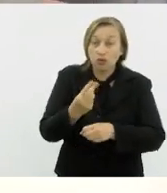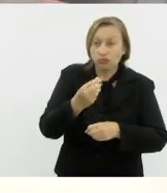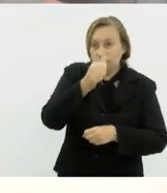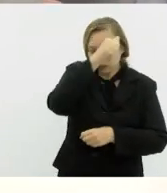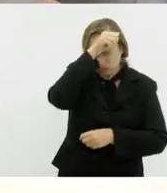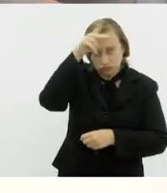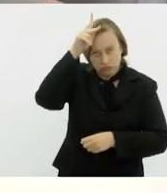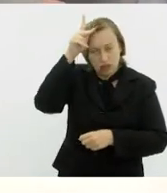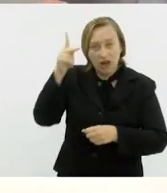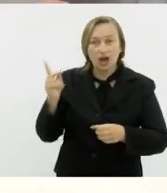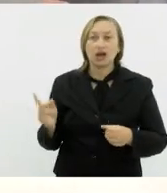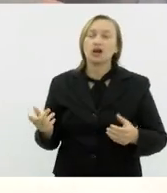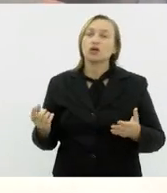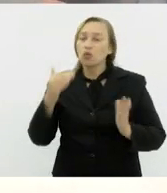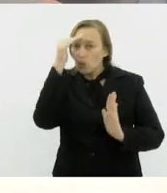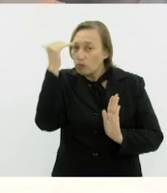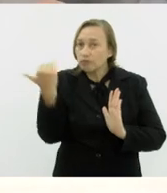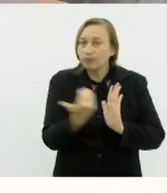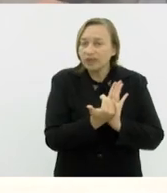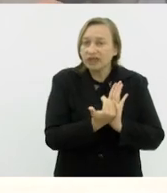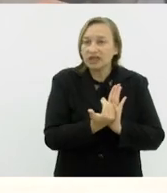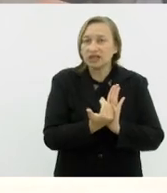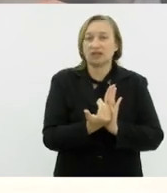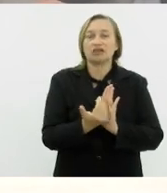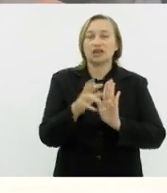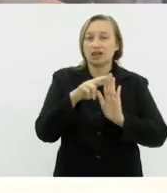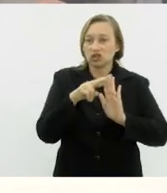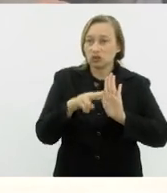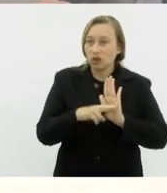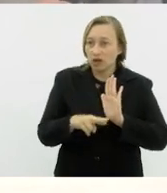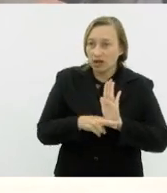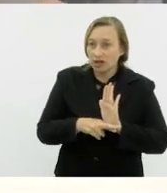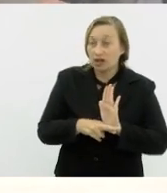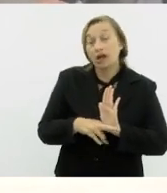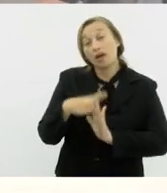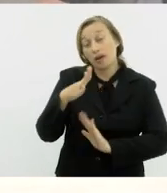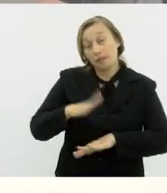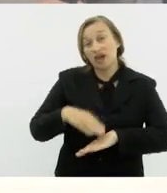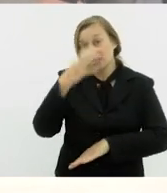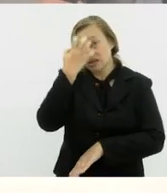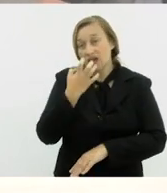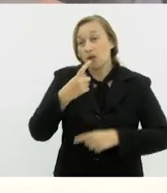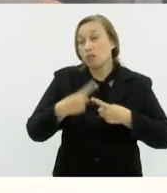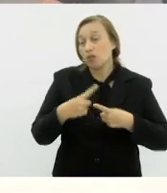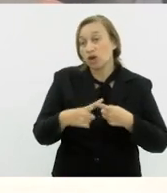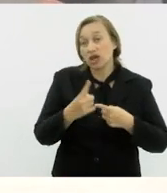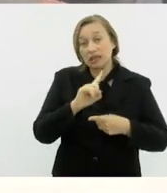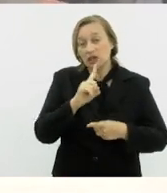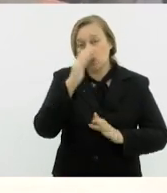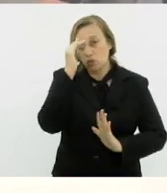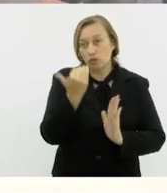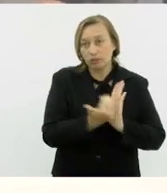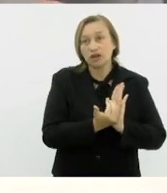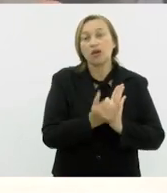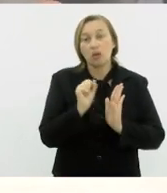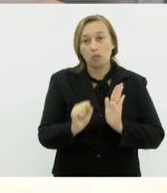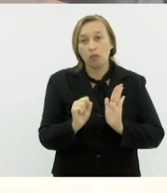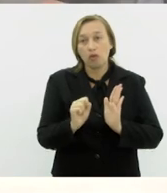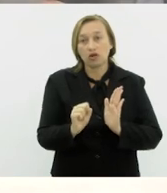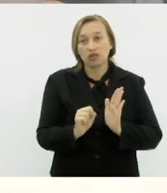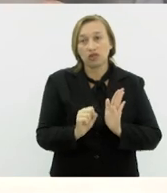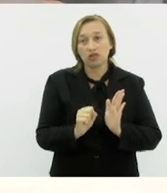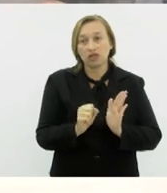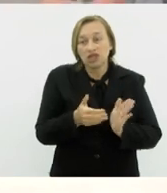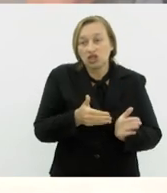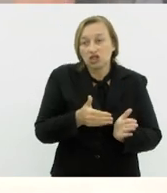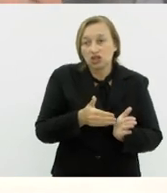nos condicionantes o cumprimento das normas, porque aí é mais sério ainda, porque o descumprimento pode levar até a cassação da licença.